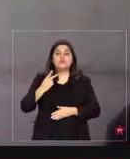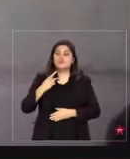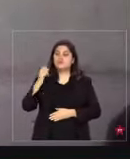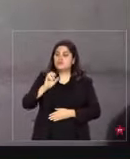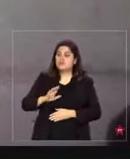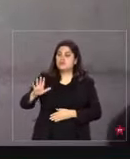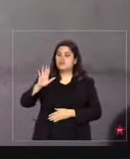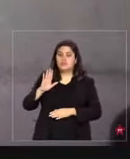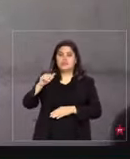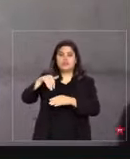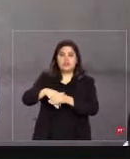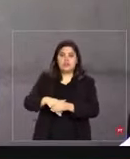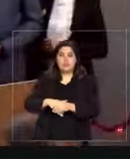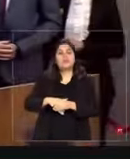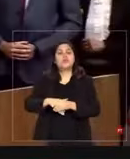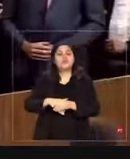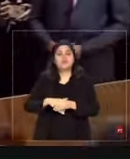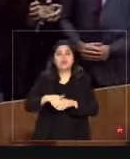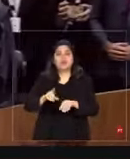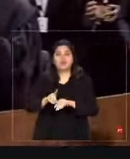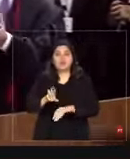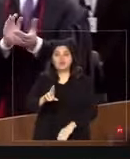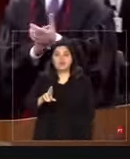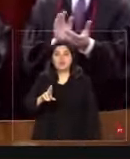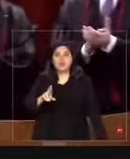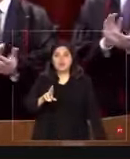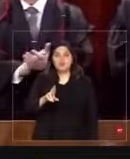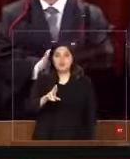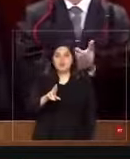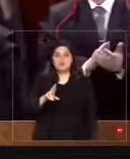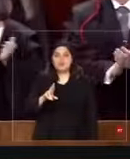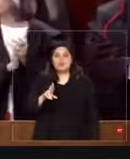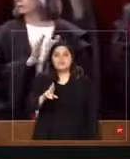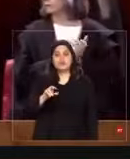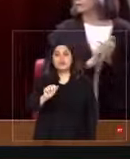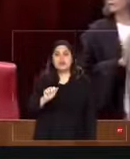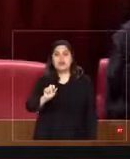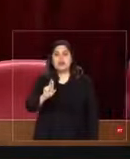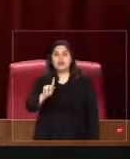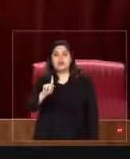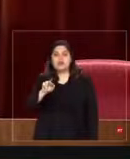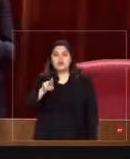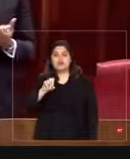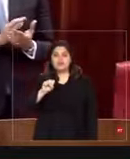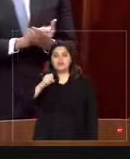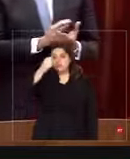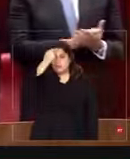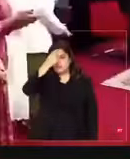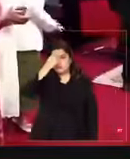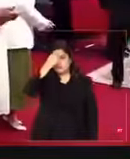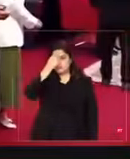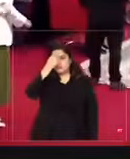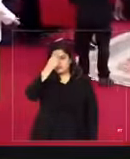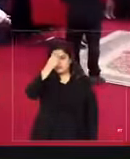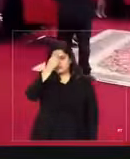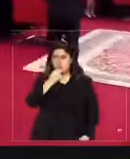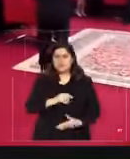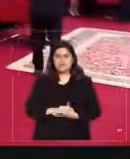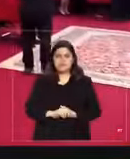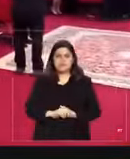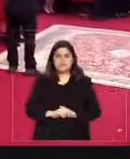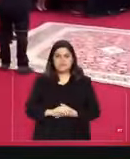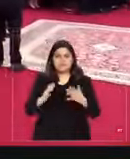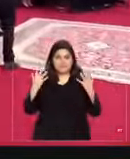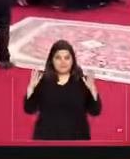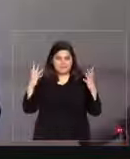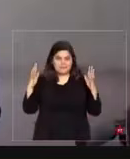República, no Eleitoral, último pleito doutor eleitoral, e Augusto o seu Aras. vice-presidente Geraldo Alckmin, do PSDB, do PT. E quem vai fazer